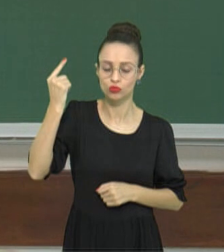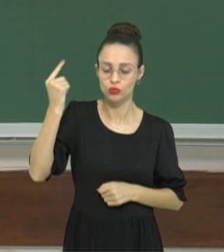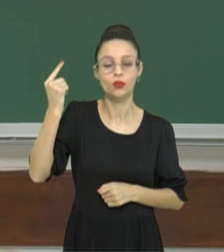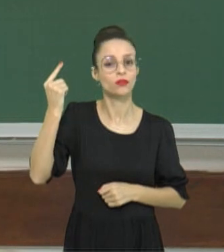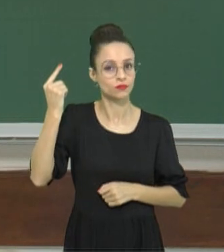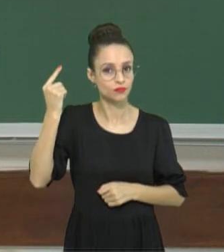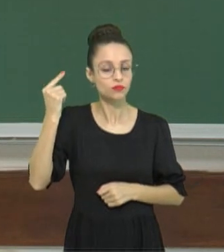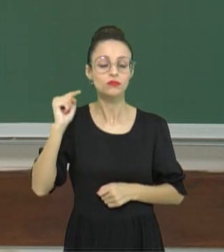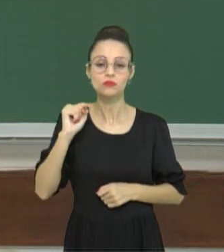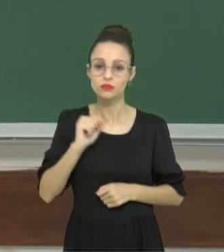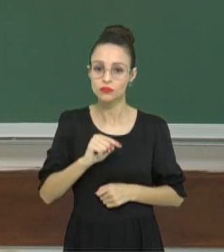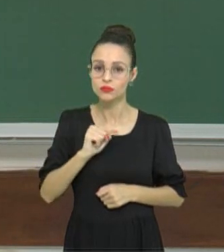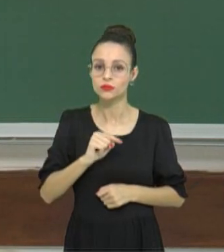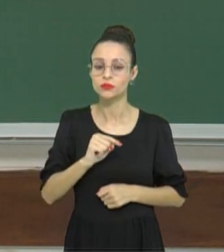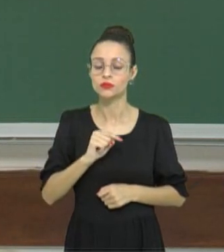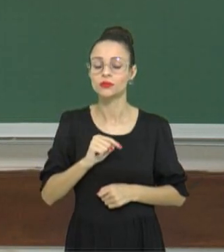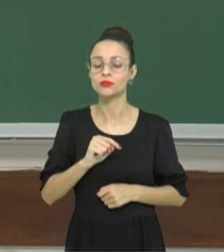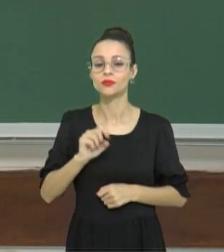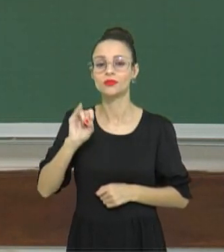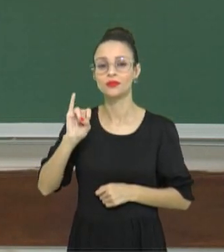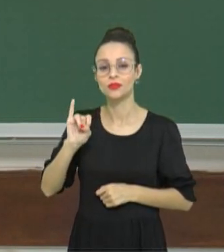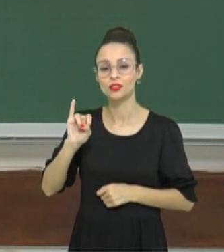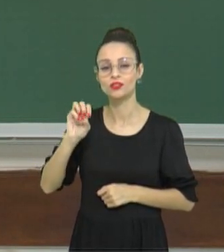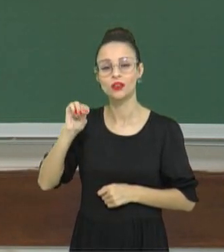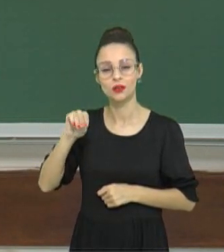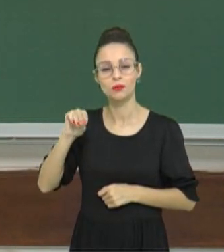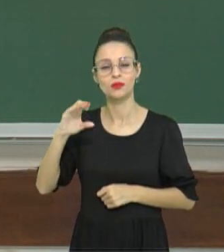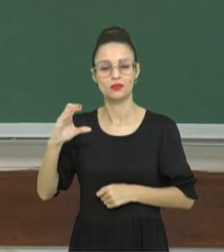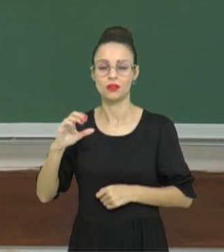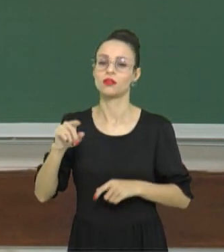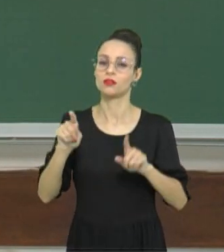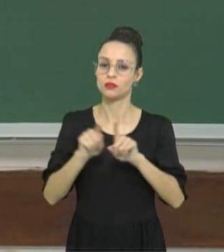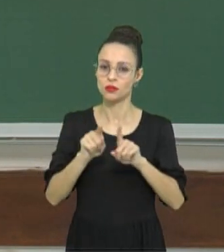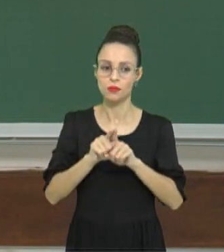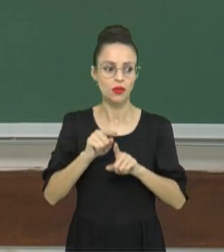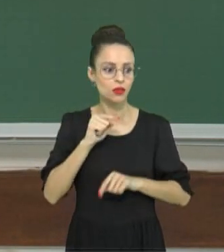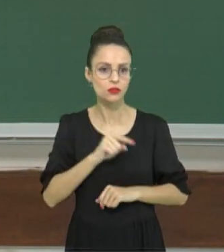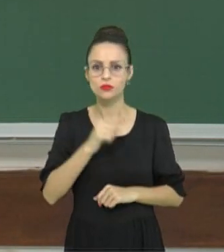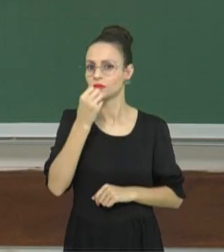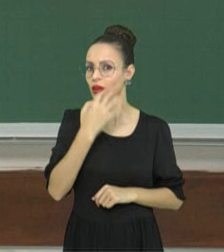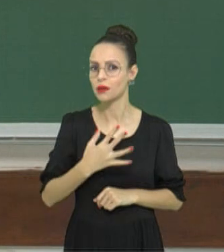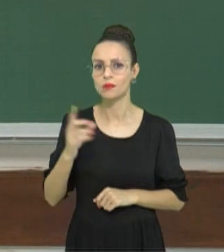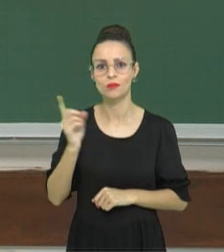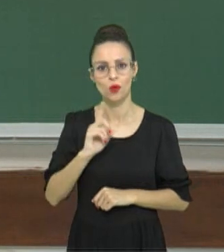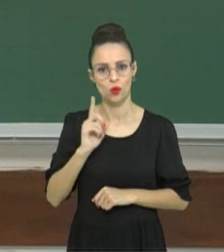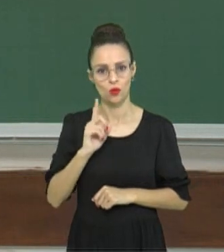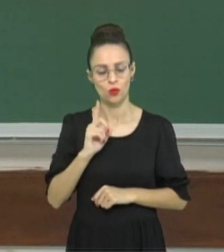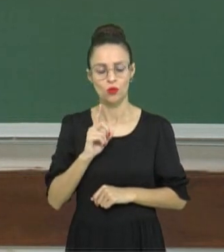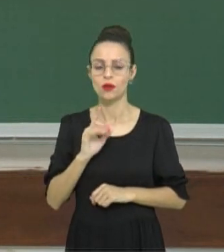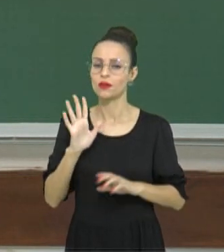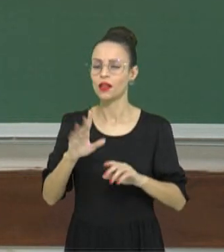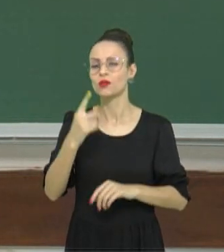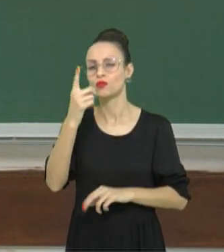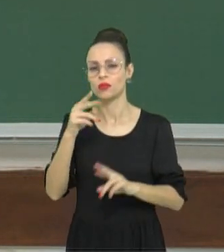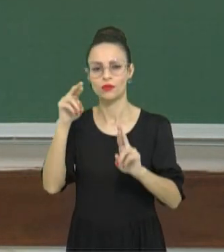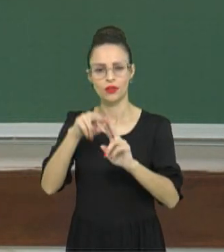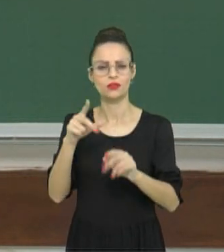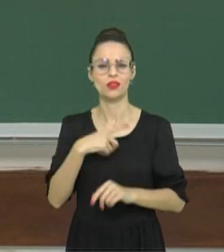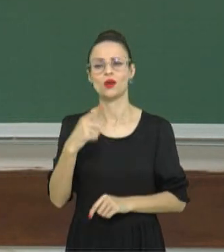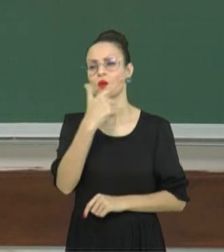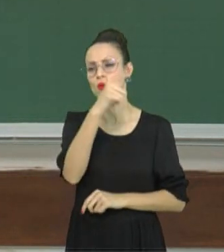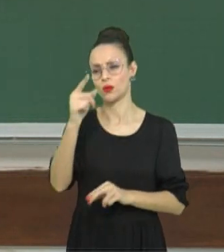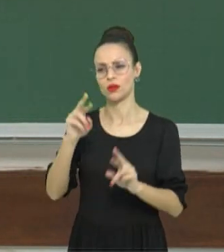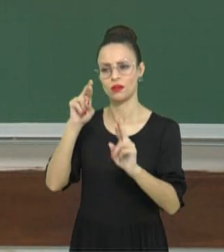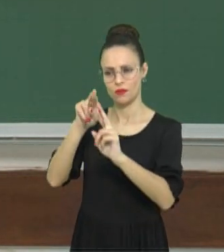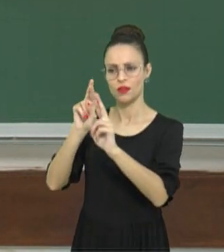a gente chama isso de índice de massa corporal, isso também não é muito bom. É lógico que isso é apenas uma referência, existem outras